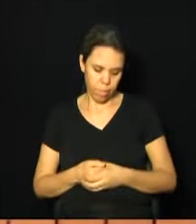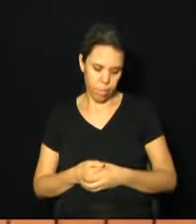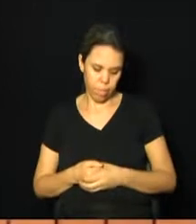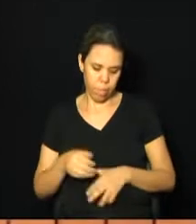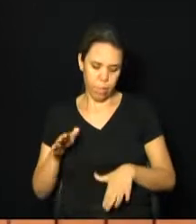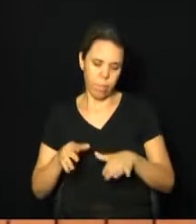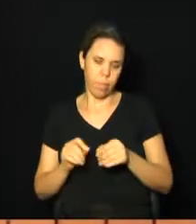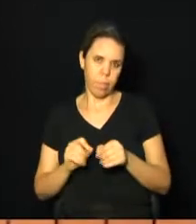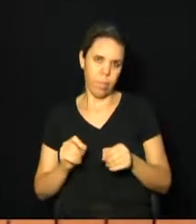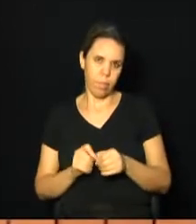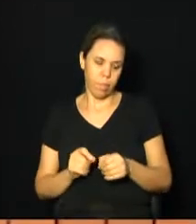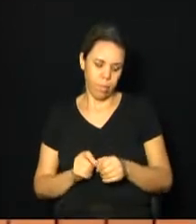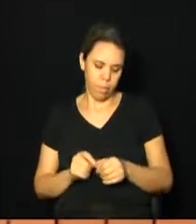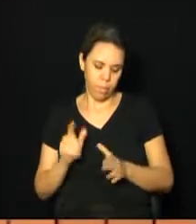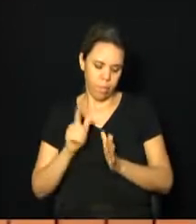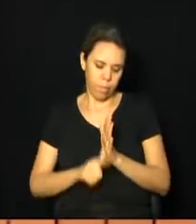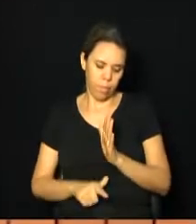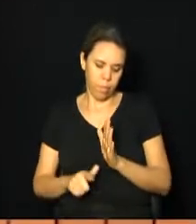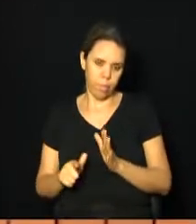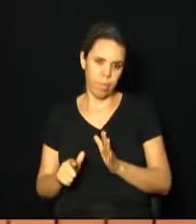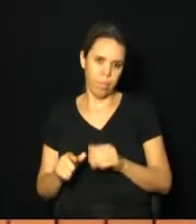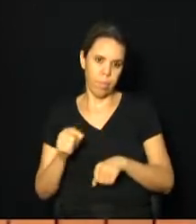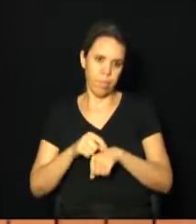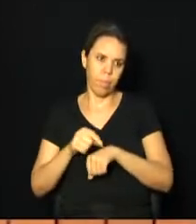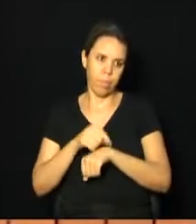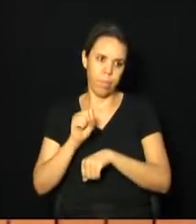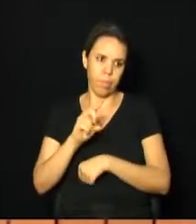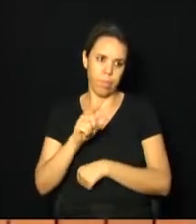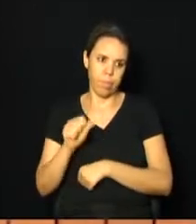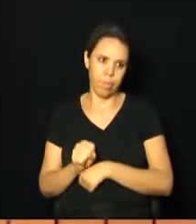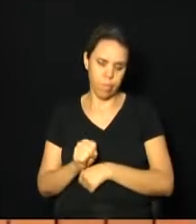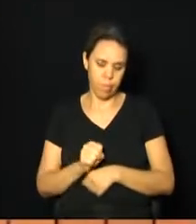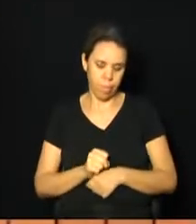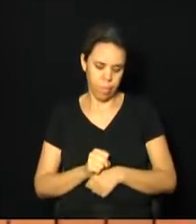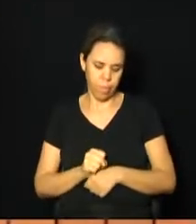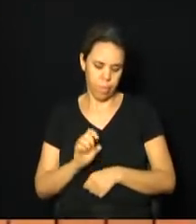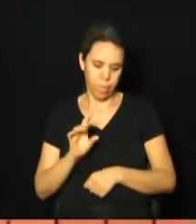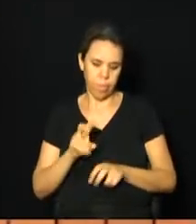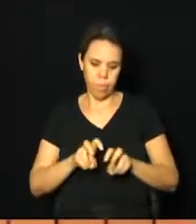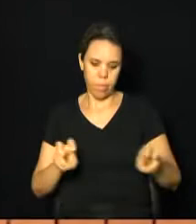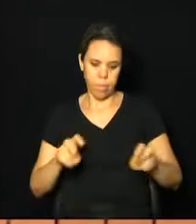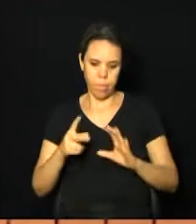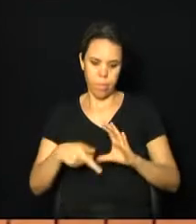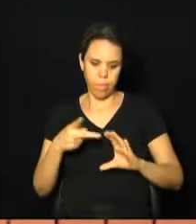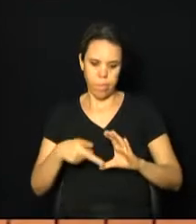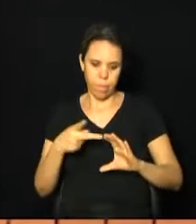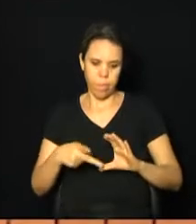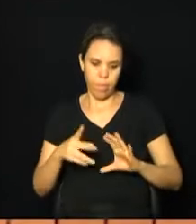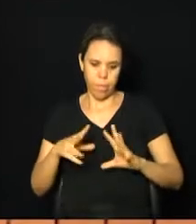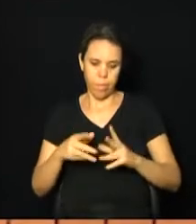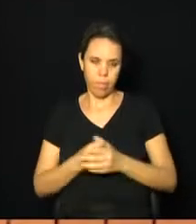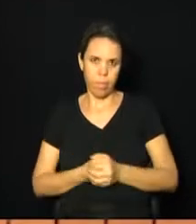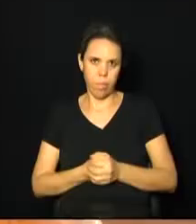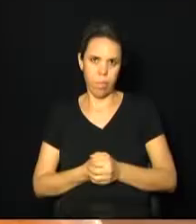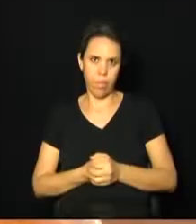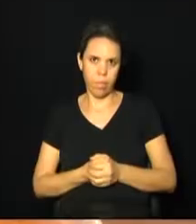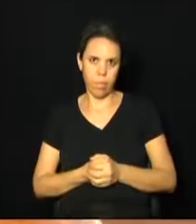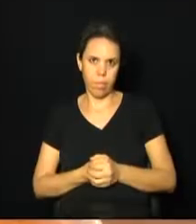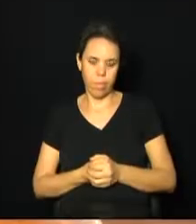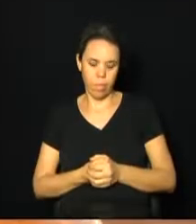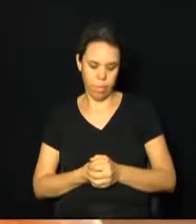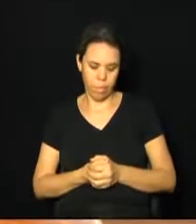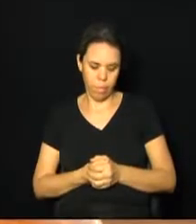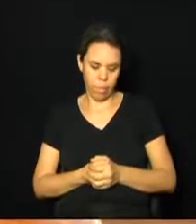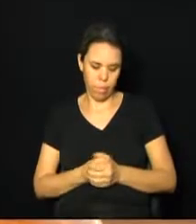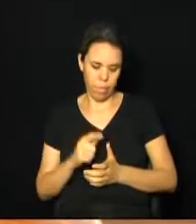vezes a gente faz limpeza lá na Atibaia, lá em Sousa, na região de Sousa, sofá, pneu, tem de tudo. Então, eu acho